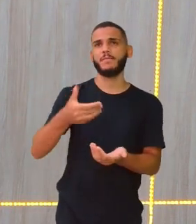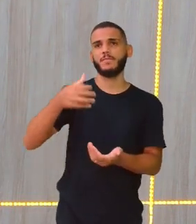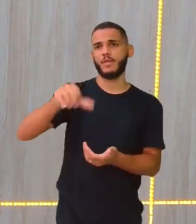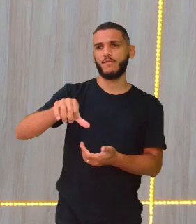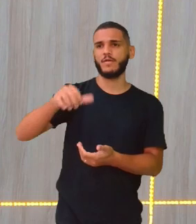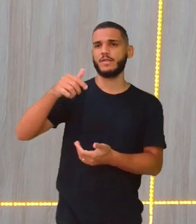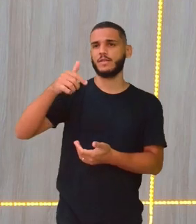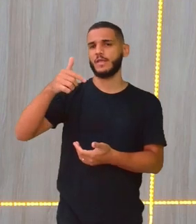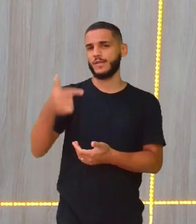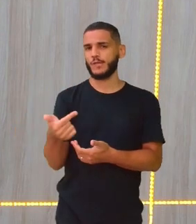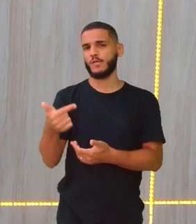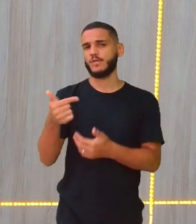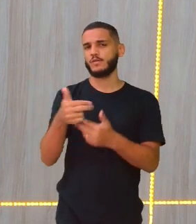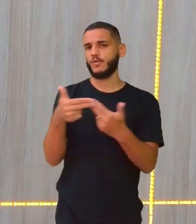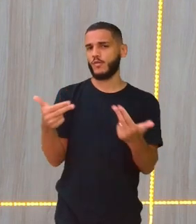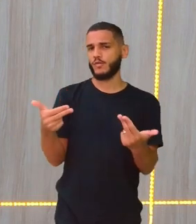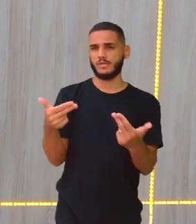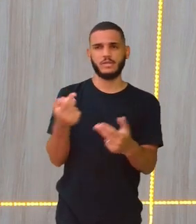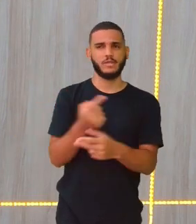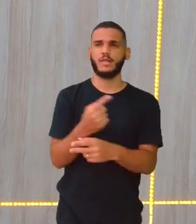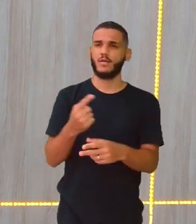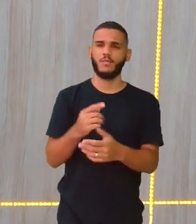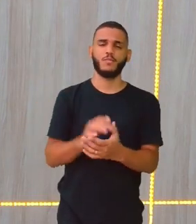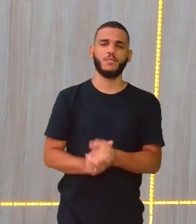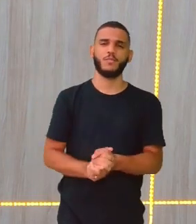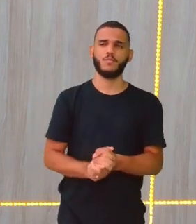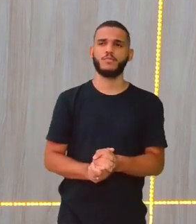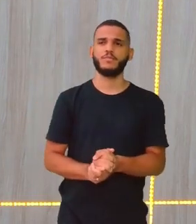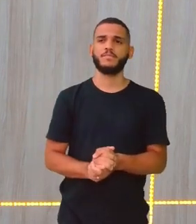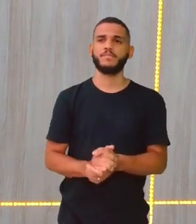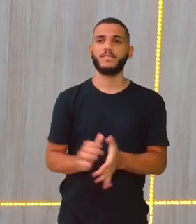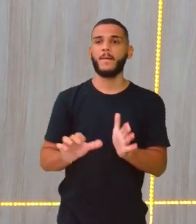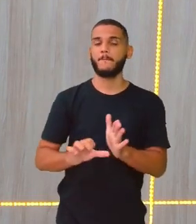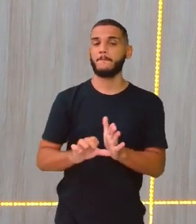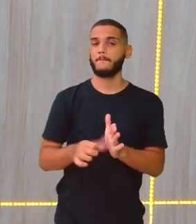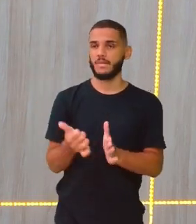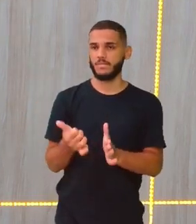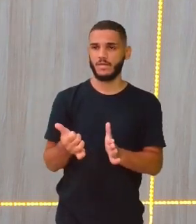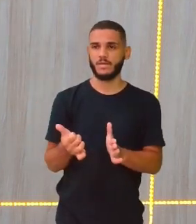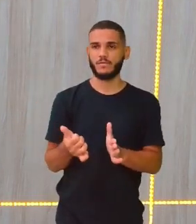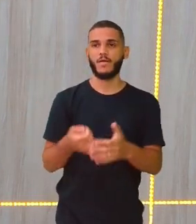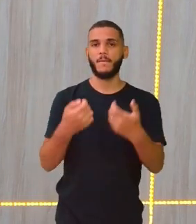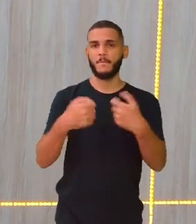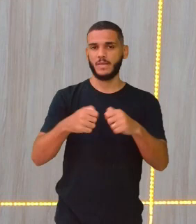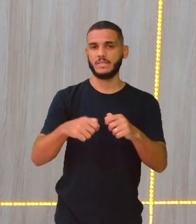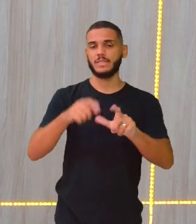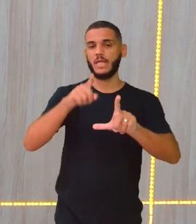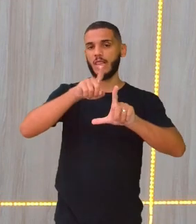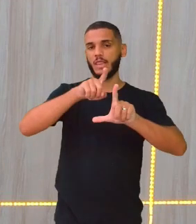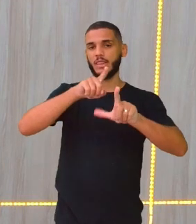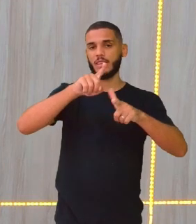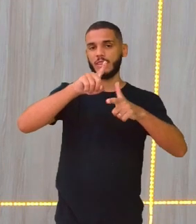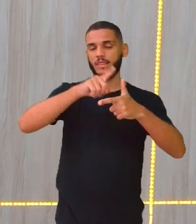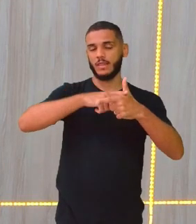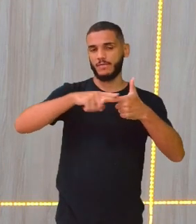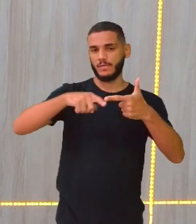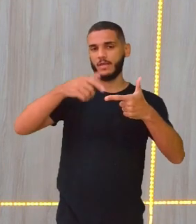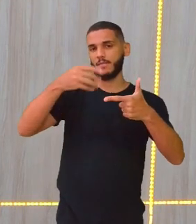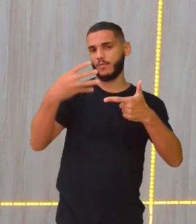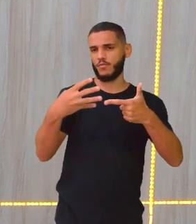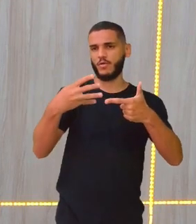Está realizada de 4 em 4 anos. Primeira coisa, vou dividir por 4. Vou pegar